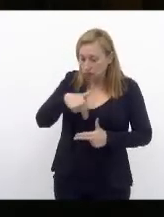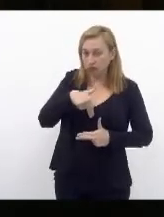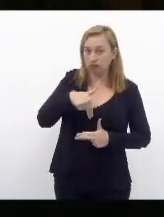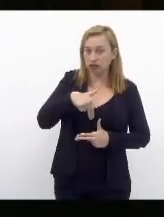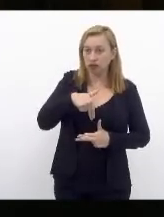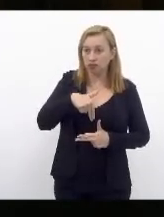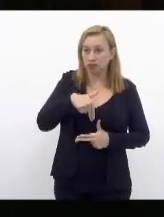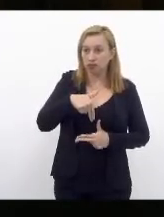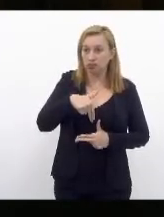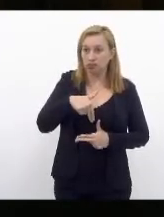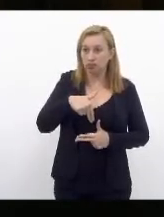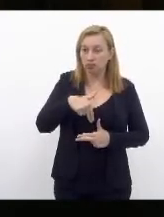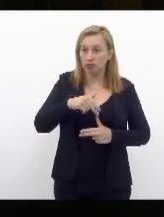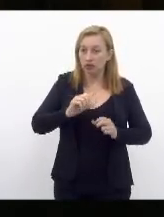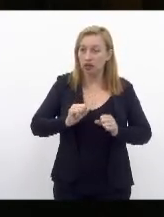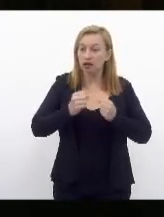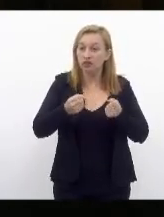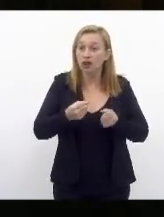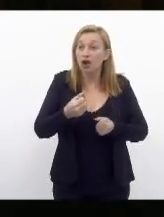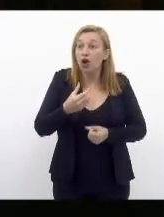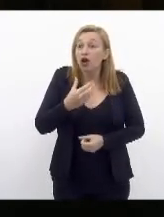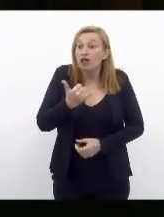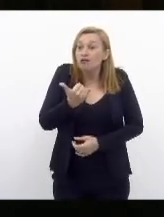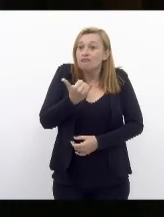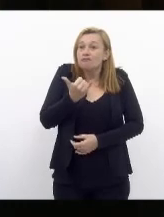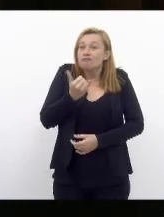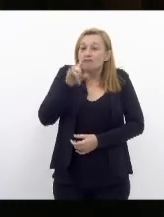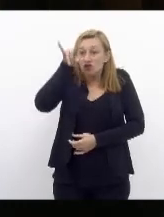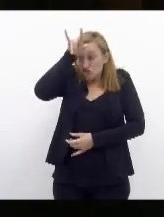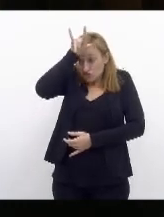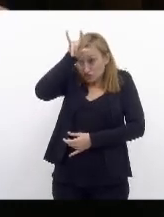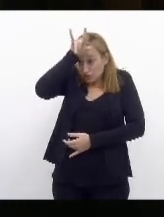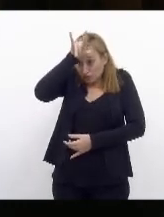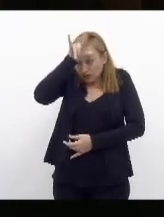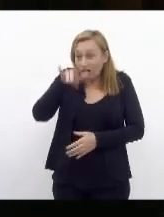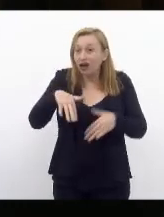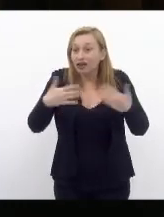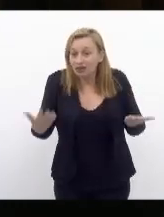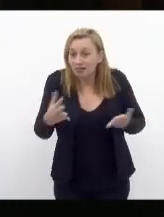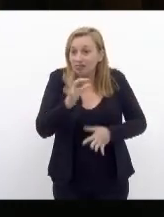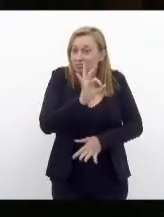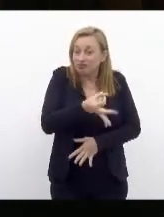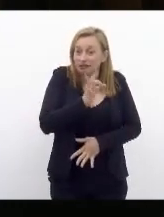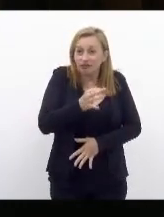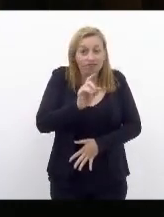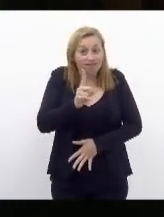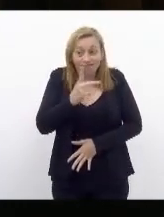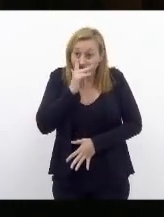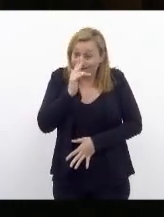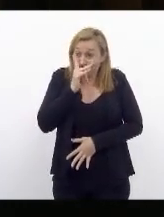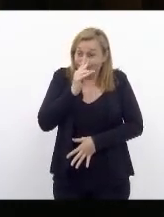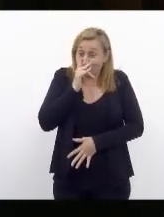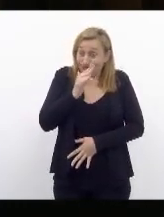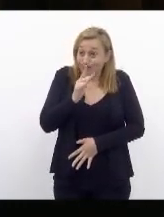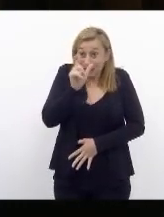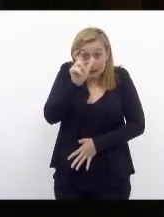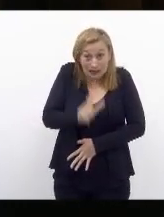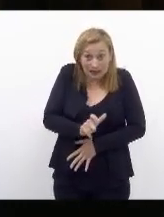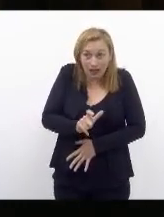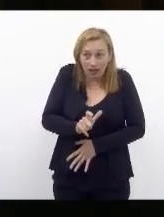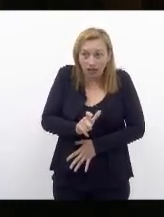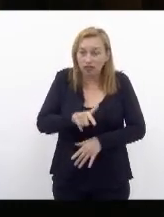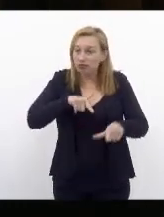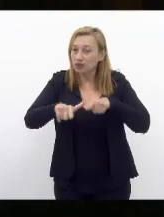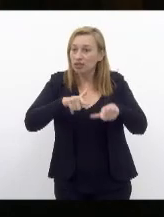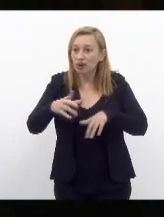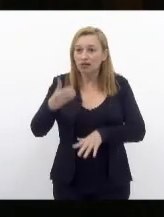tribuna para defender marido traído. Então, definitivamente, não me parece ser o papel de um